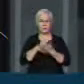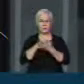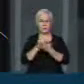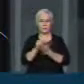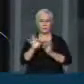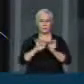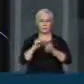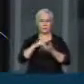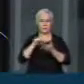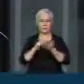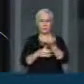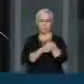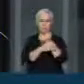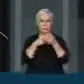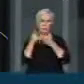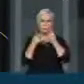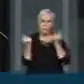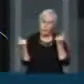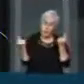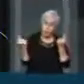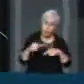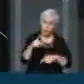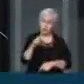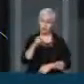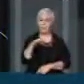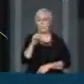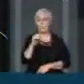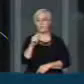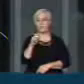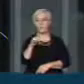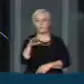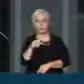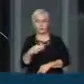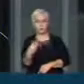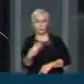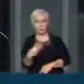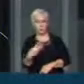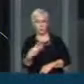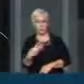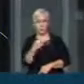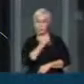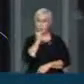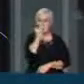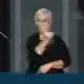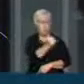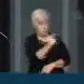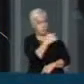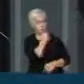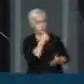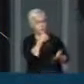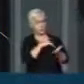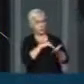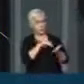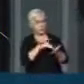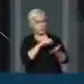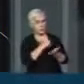Secretaria de Segurança, Pedro Gomes da Silva. Ambos informaram ao secretário que o contrato